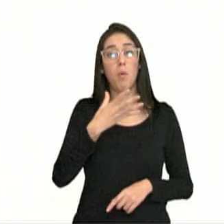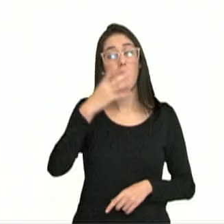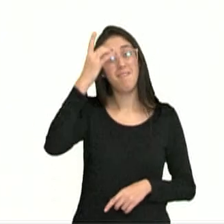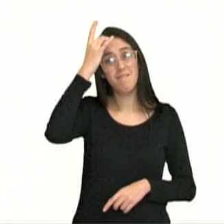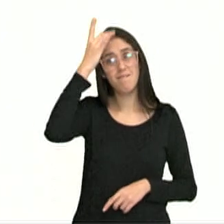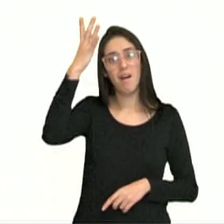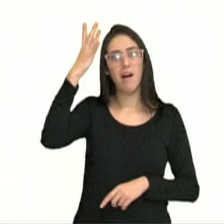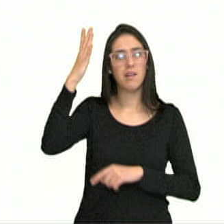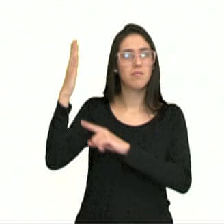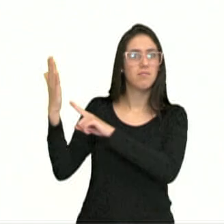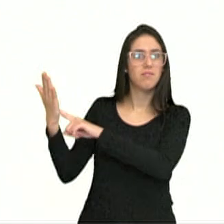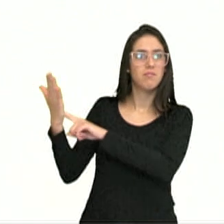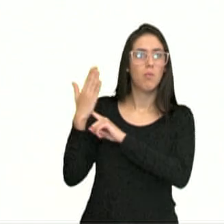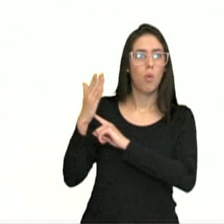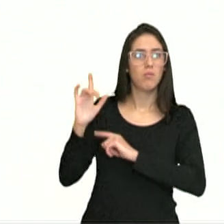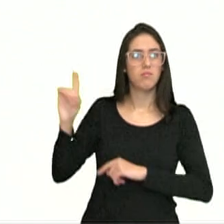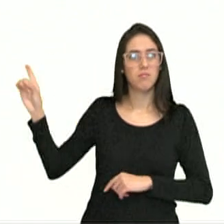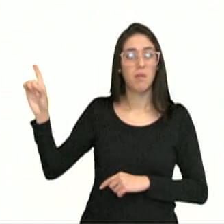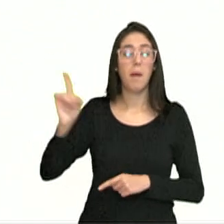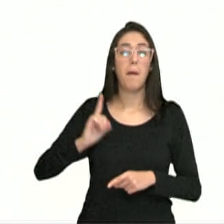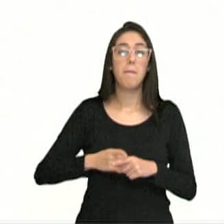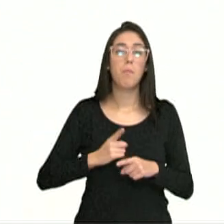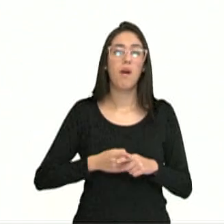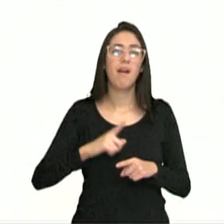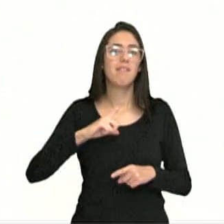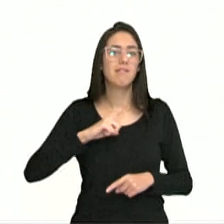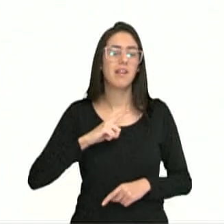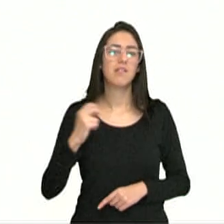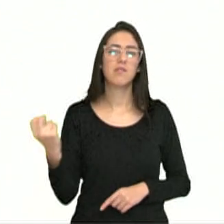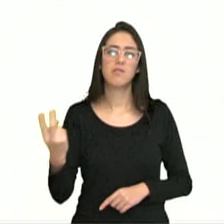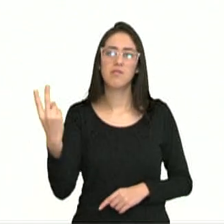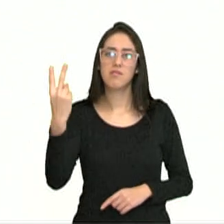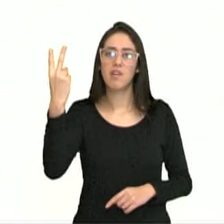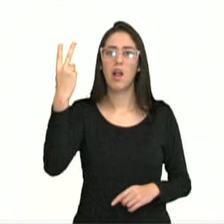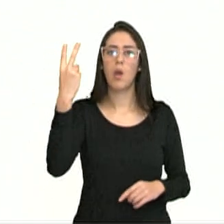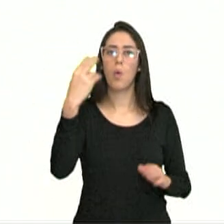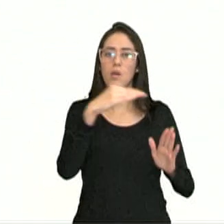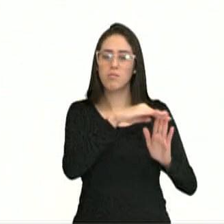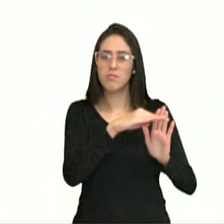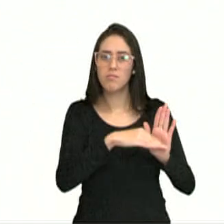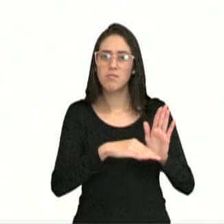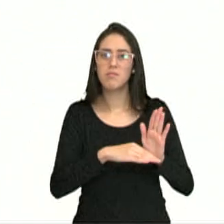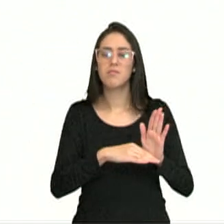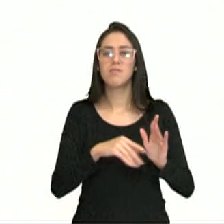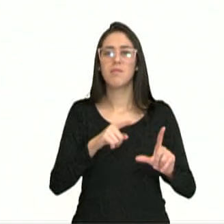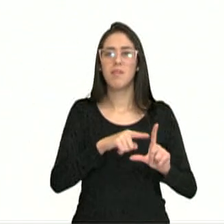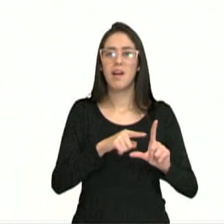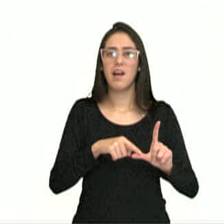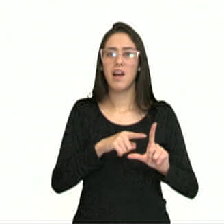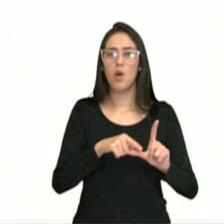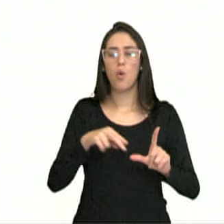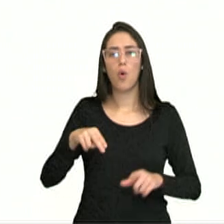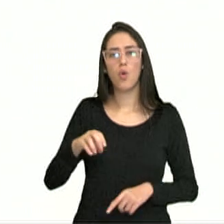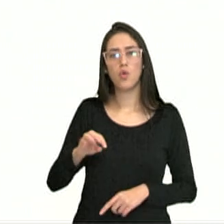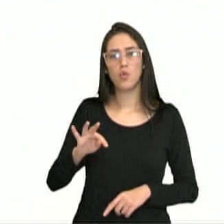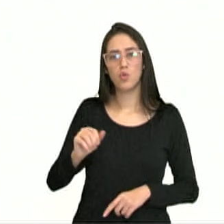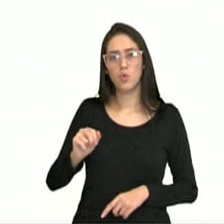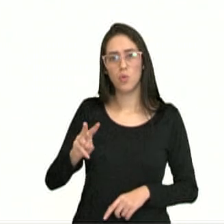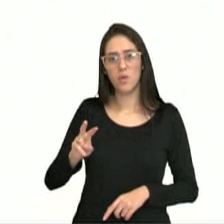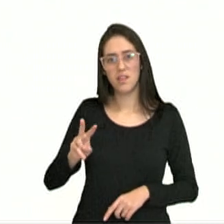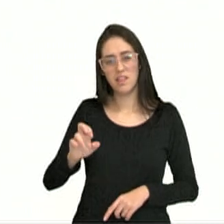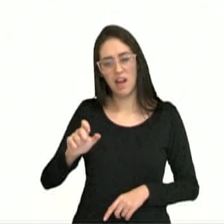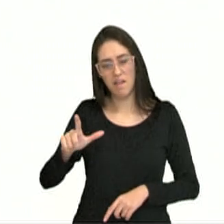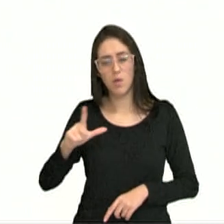essa demonstração do gráfico, porque eu já tenho os valores dos ângulos notáveis, tanto para seno quanto para